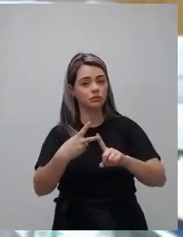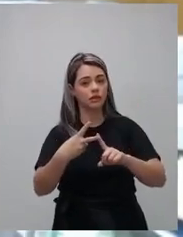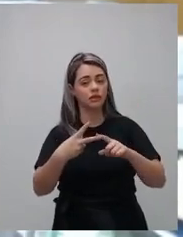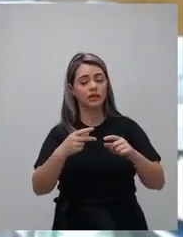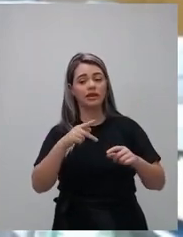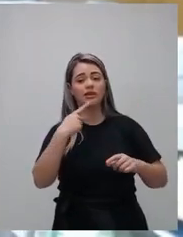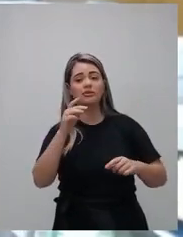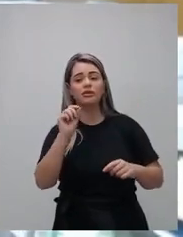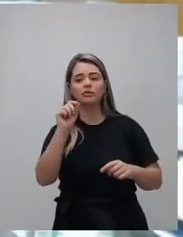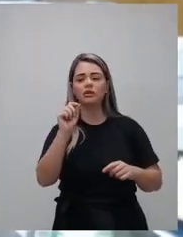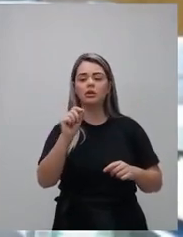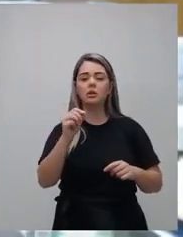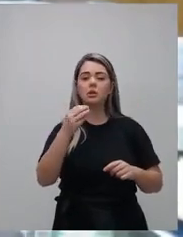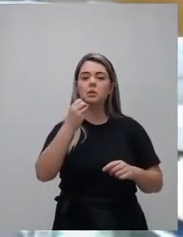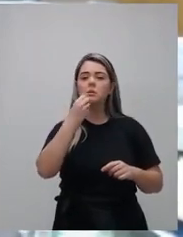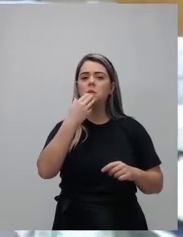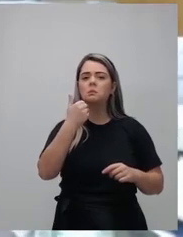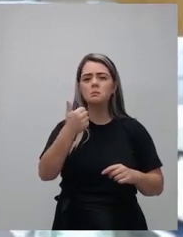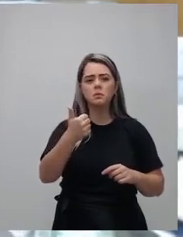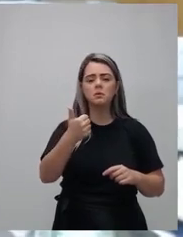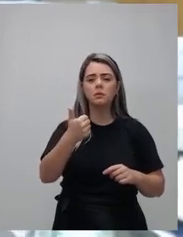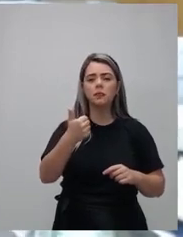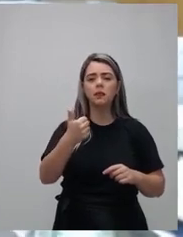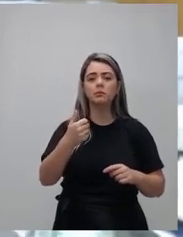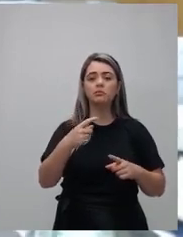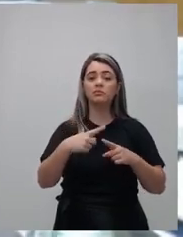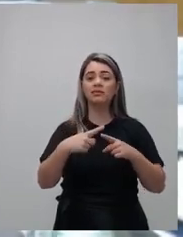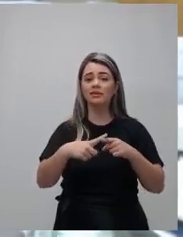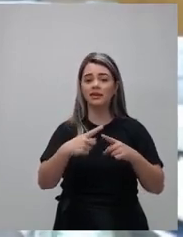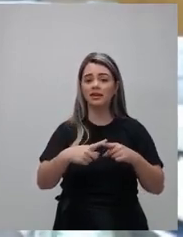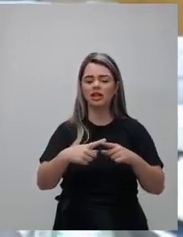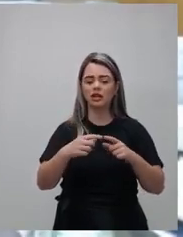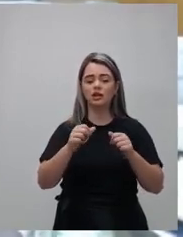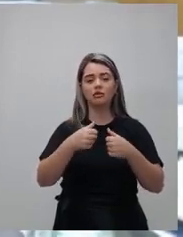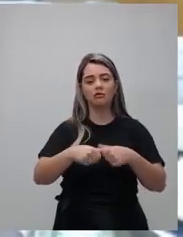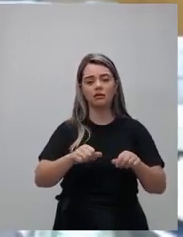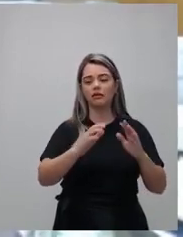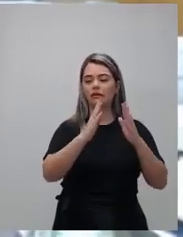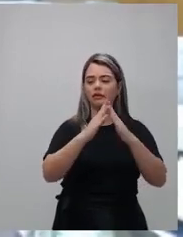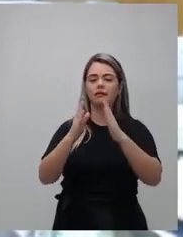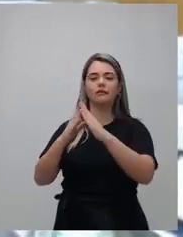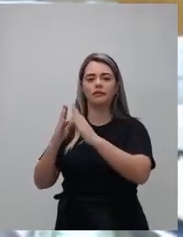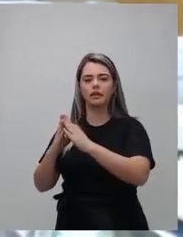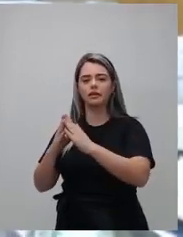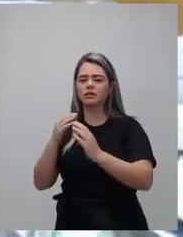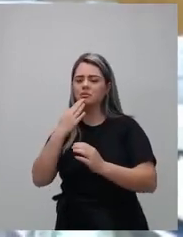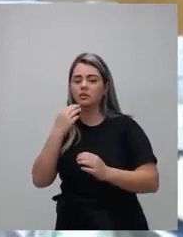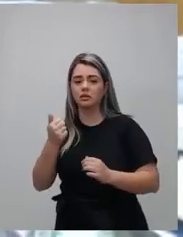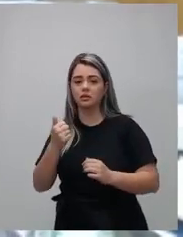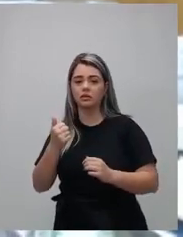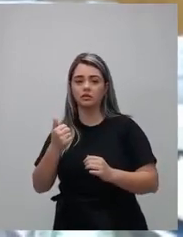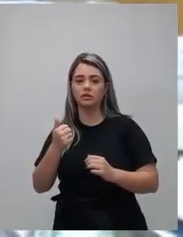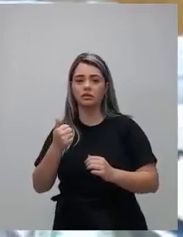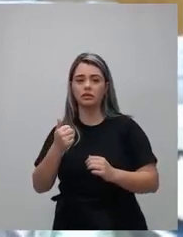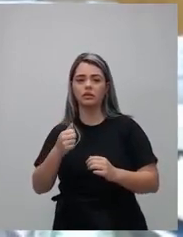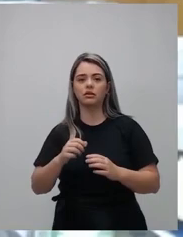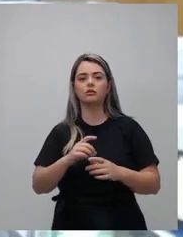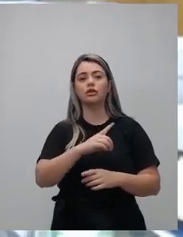do STJ, Marco Buzzi. No nosso dia a dia, já estamos nos habituando